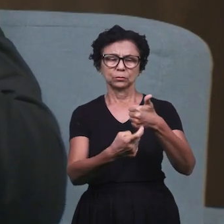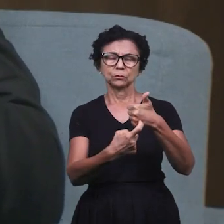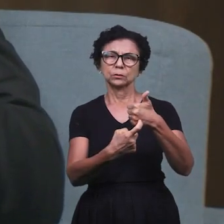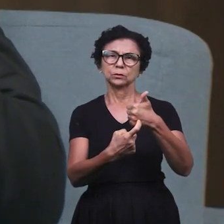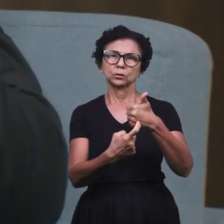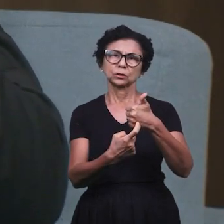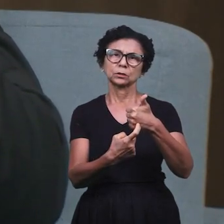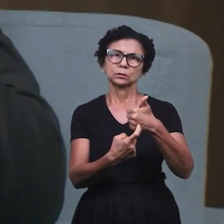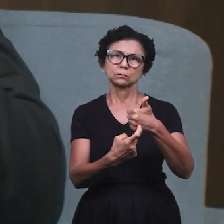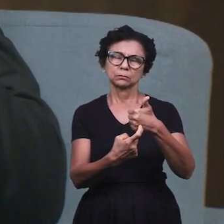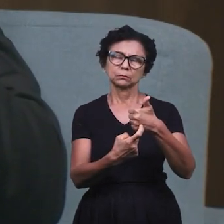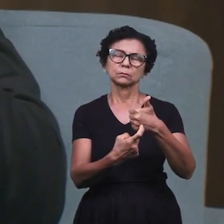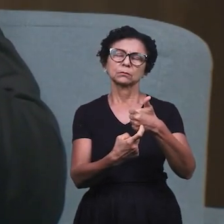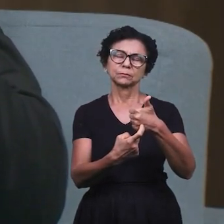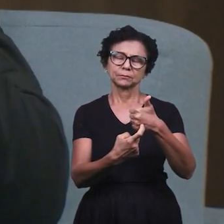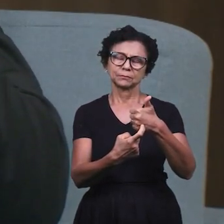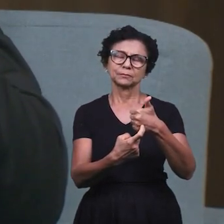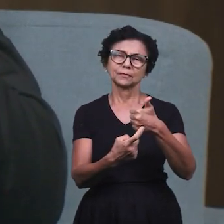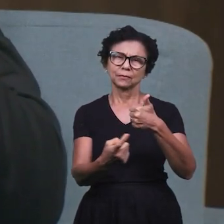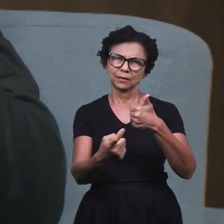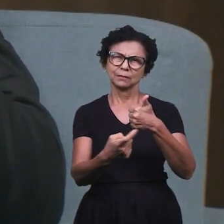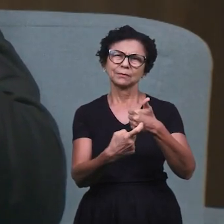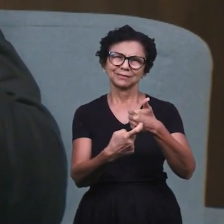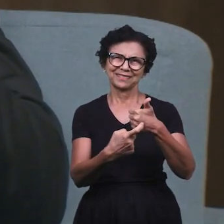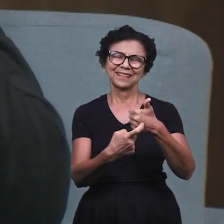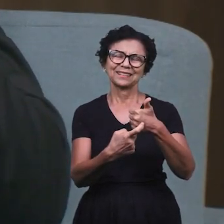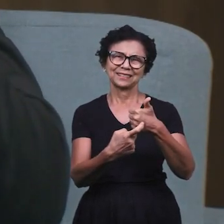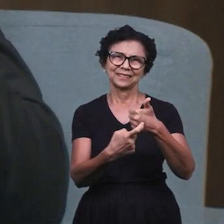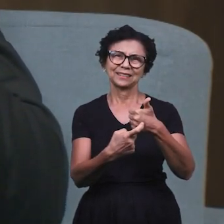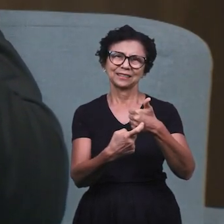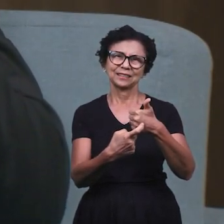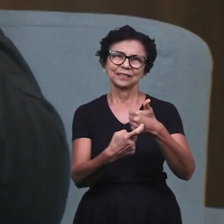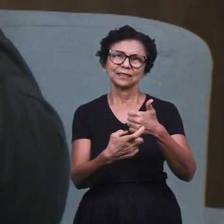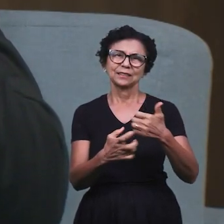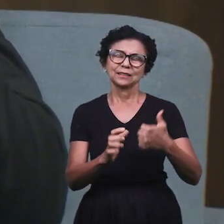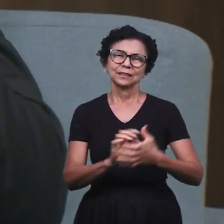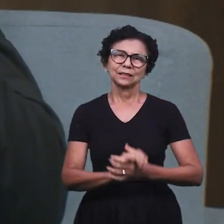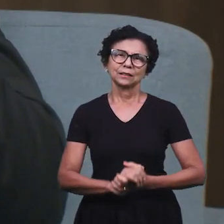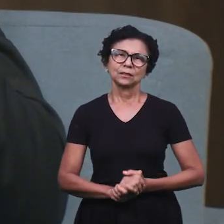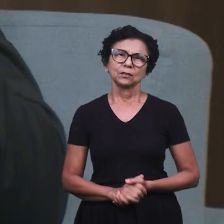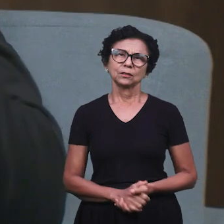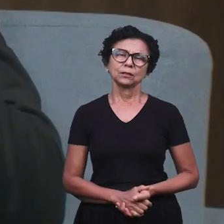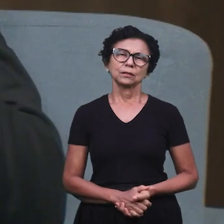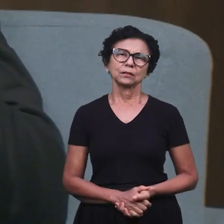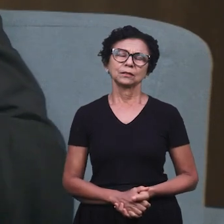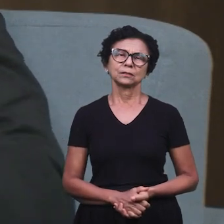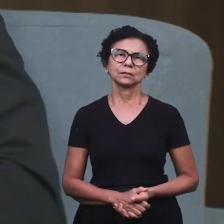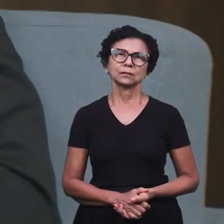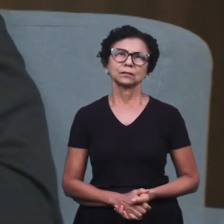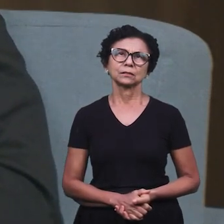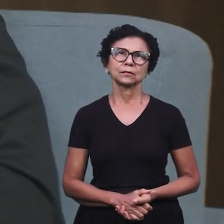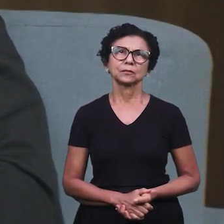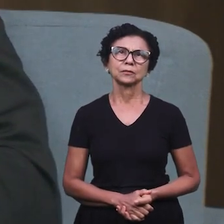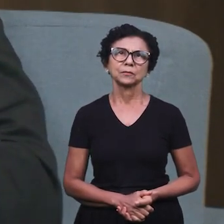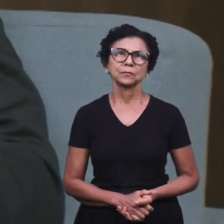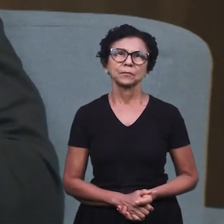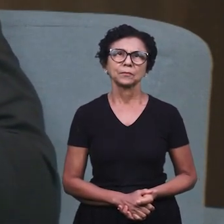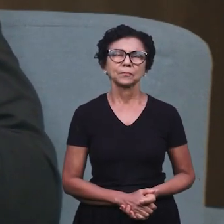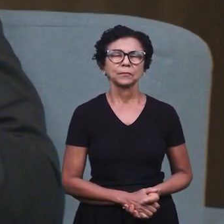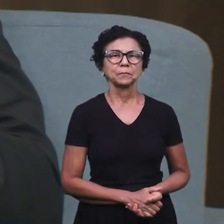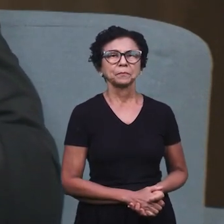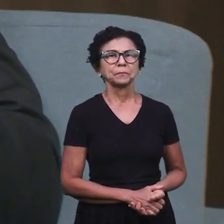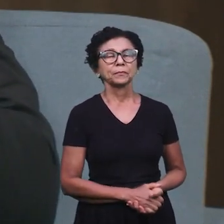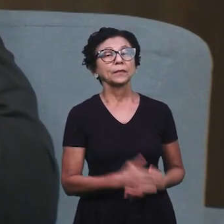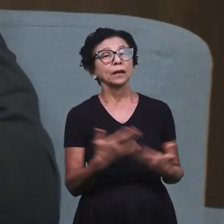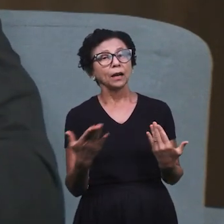curte, like, dá ali o seu like, curte essa programação e também não deixe ao